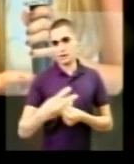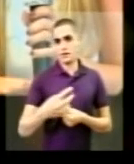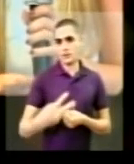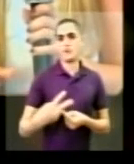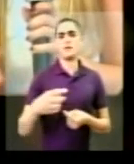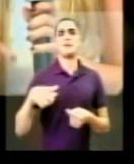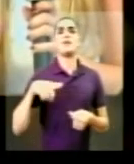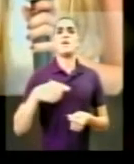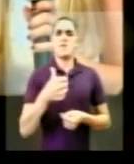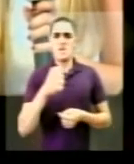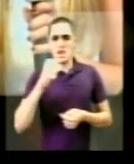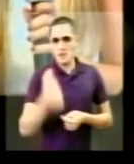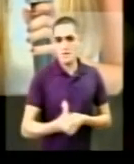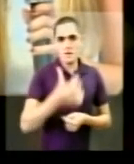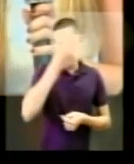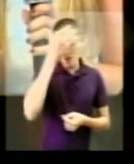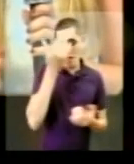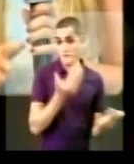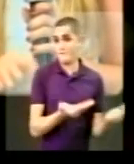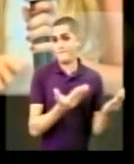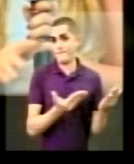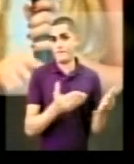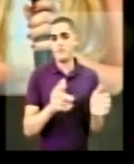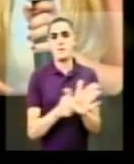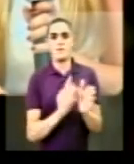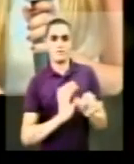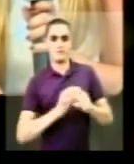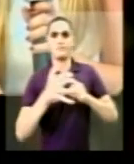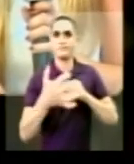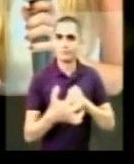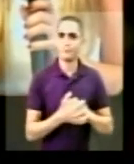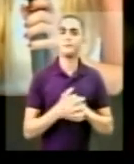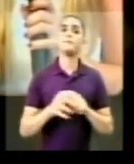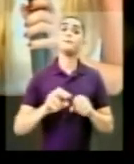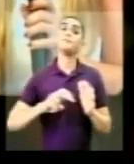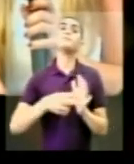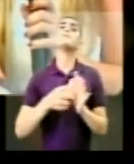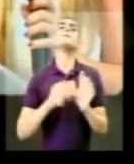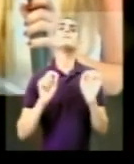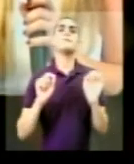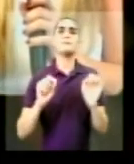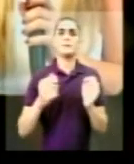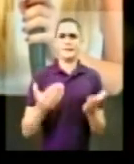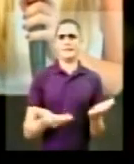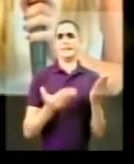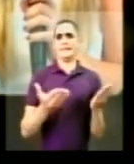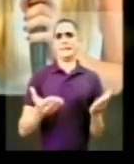Covid. Ou seja, em termos de suspeitas, nós ultrapassamos aí o pico da nossa primeira onda.